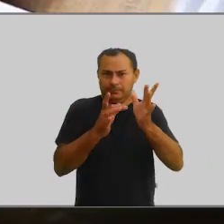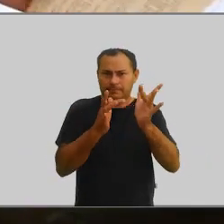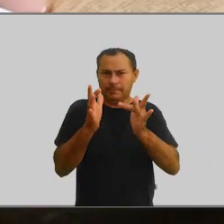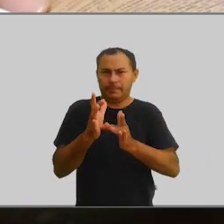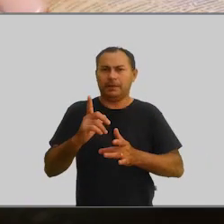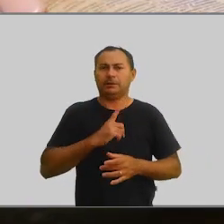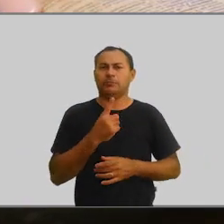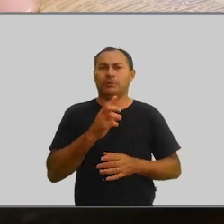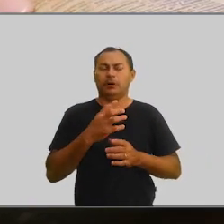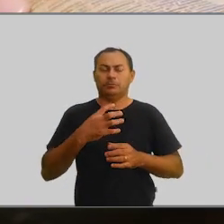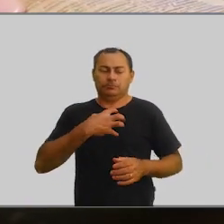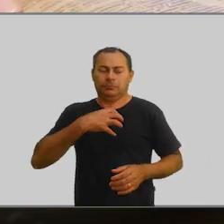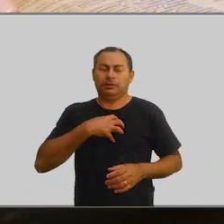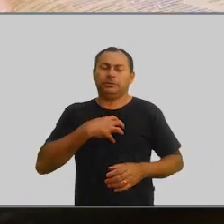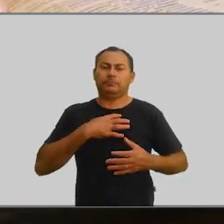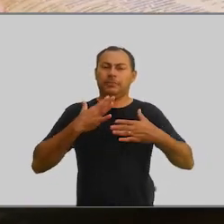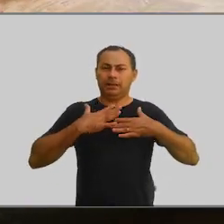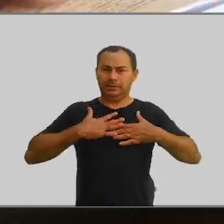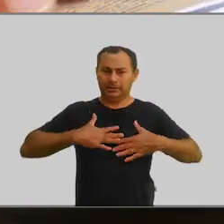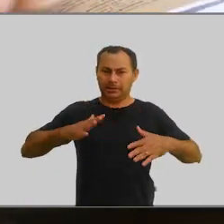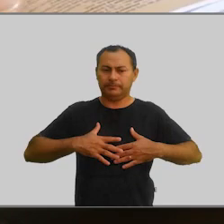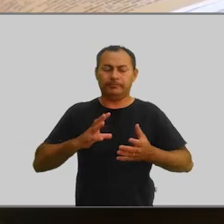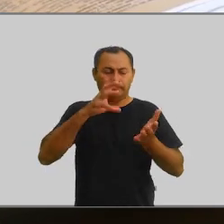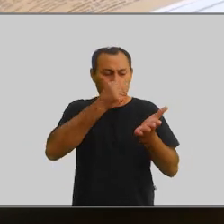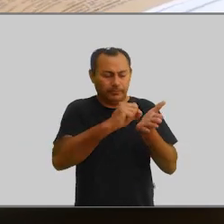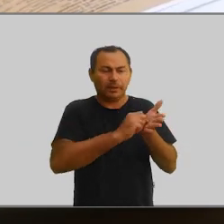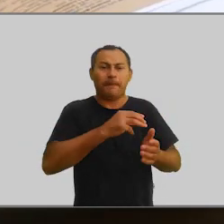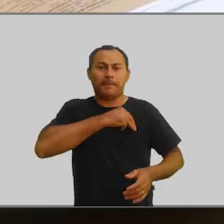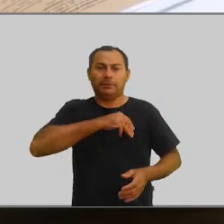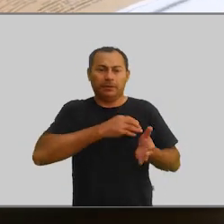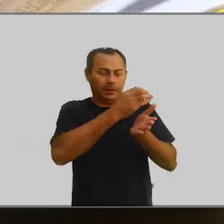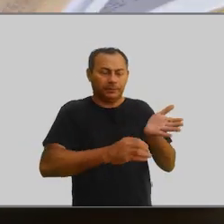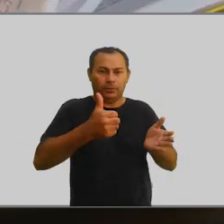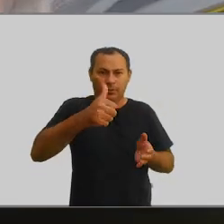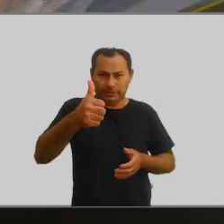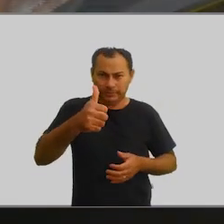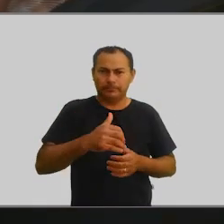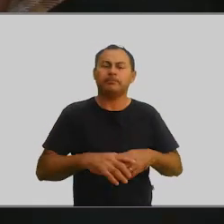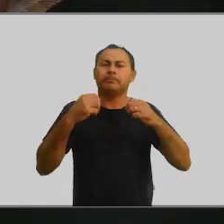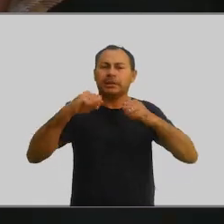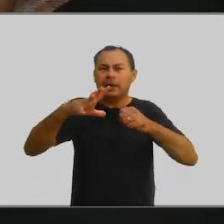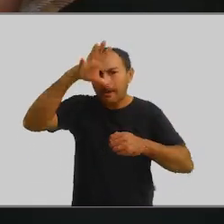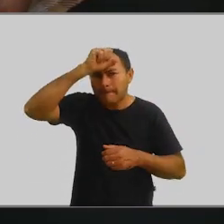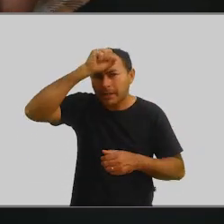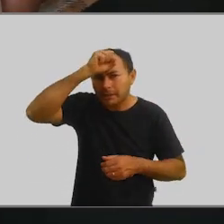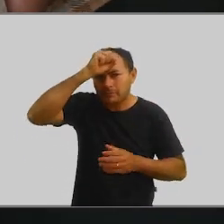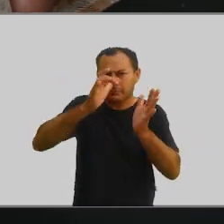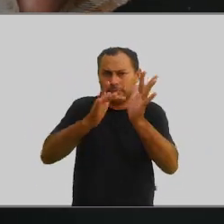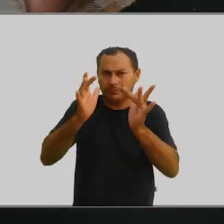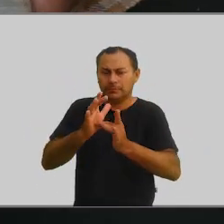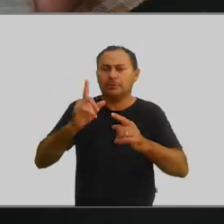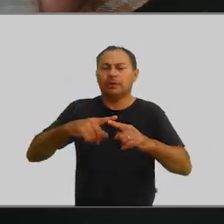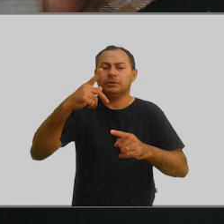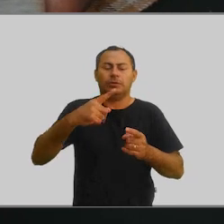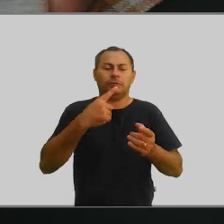de Jesus existe uma fórmula para descansar. Está registrada em Mateus capítulo 11. Precisamos aprender sobre Jesus